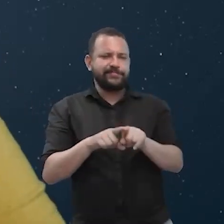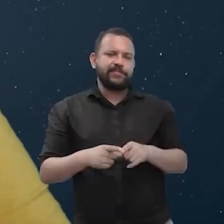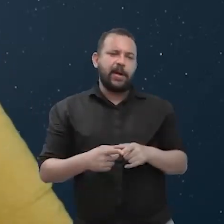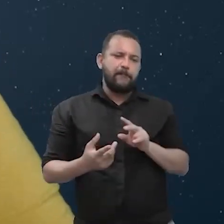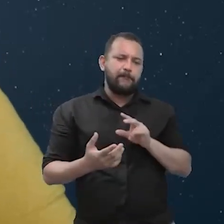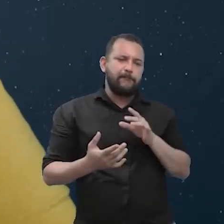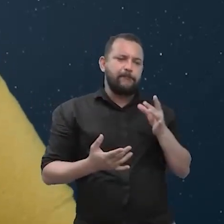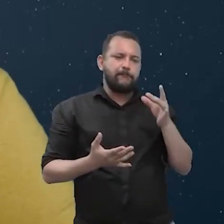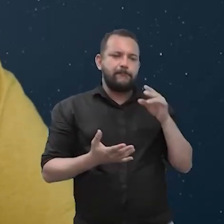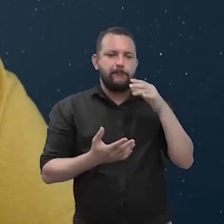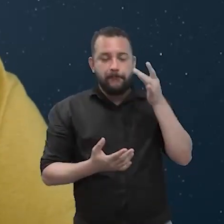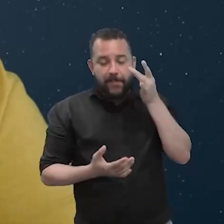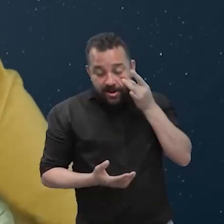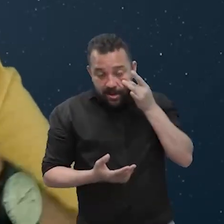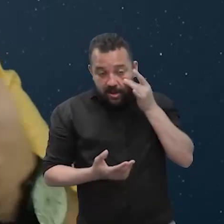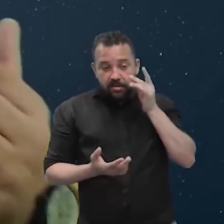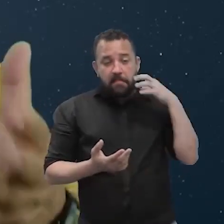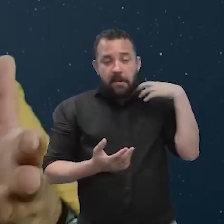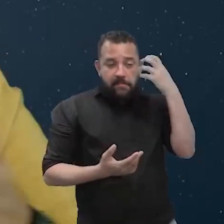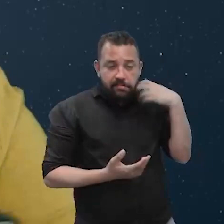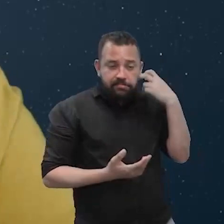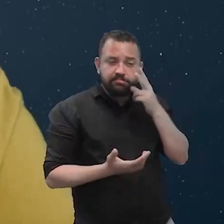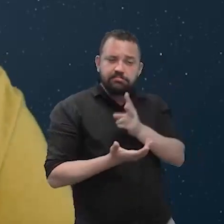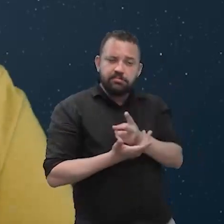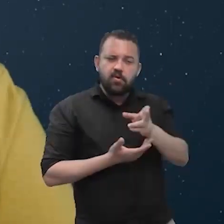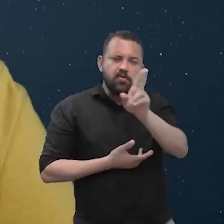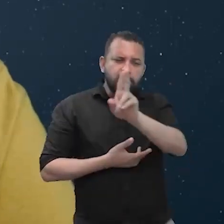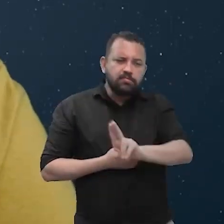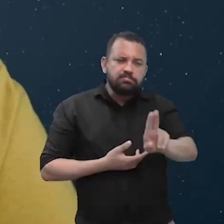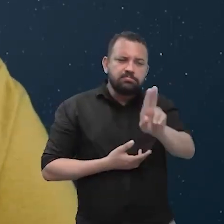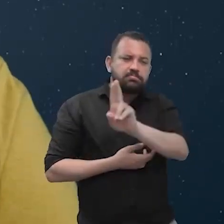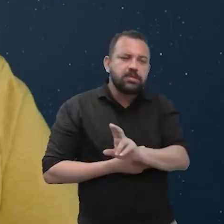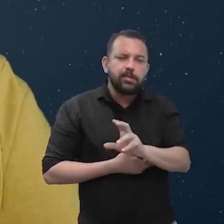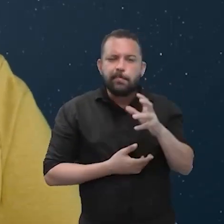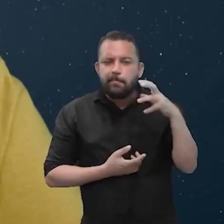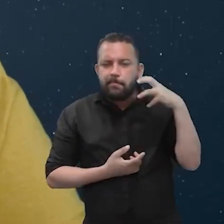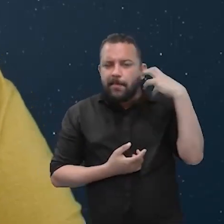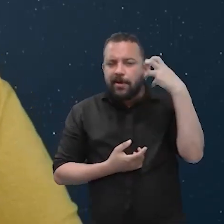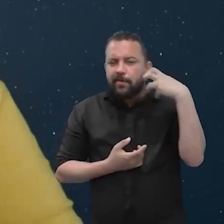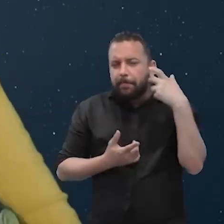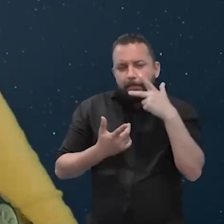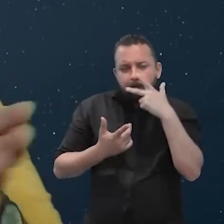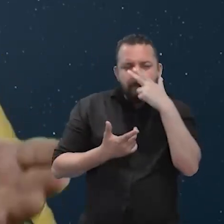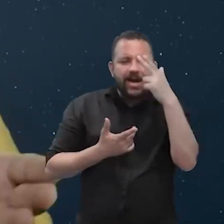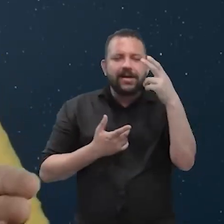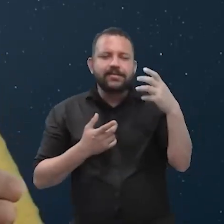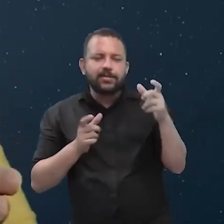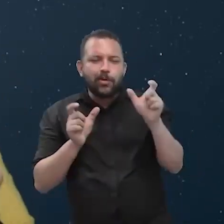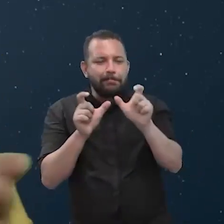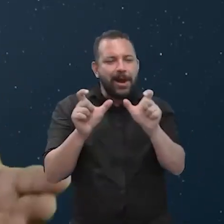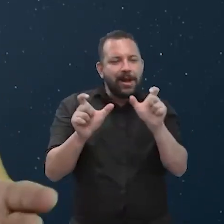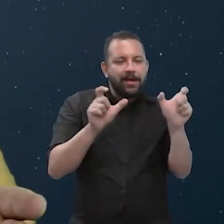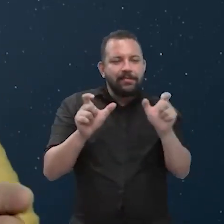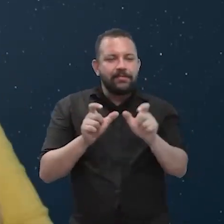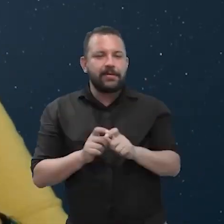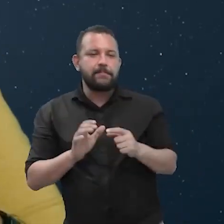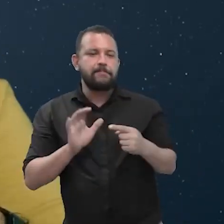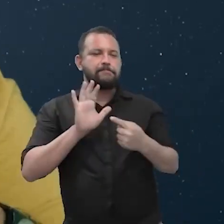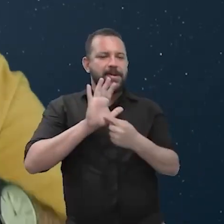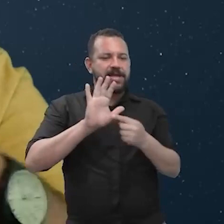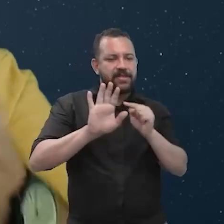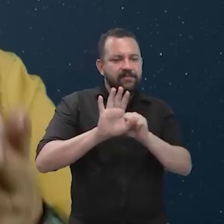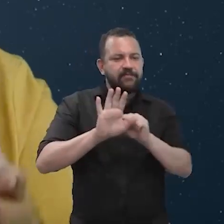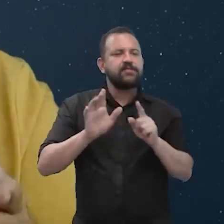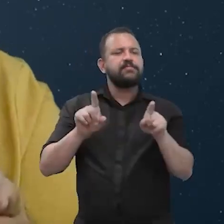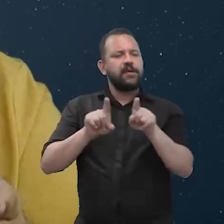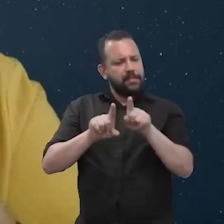a musicalidade também, com o uso de aliterações, de assonâncias e algumas figuras. A metáfora é aquela figura de linguagem, né,